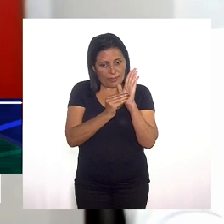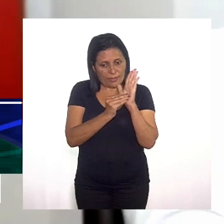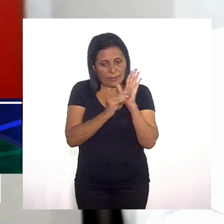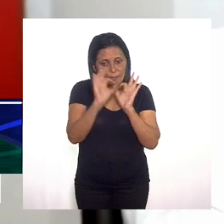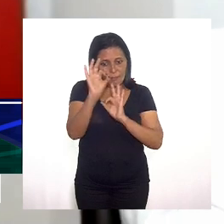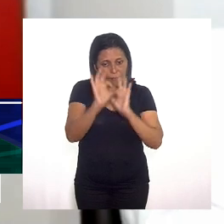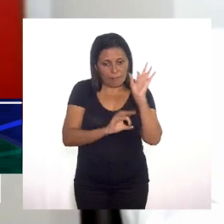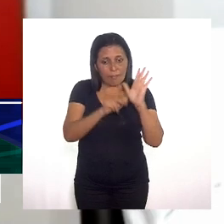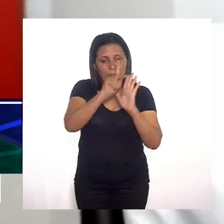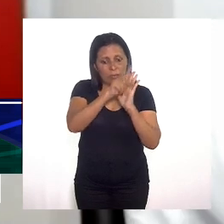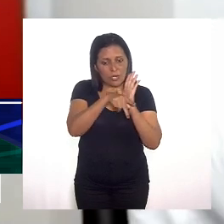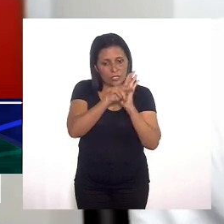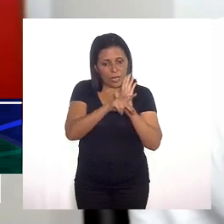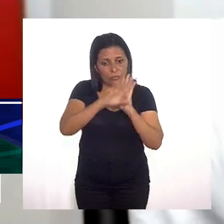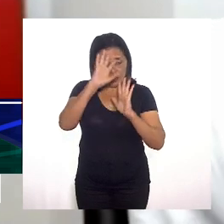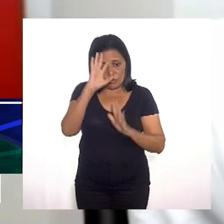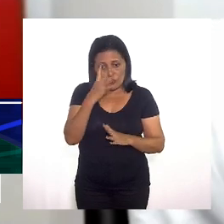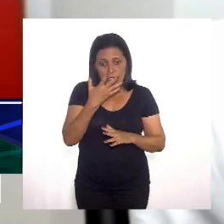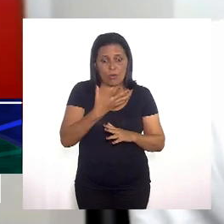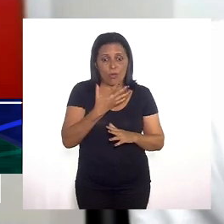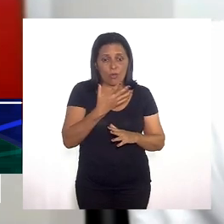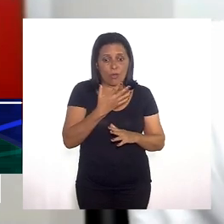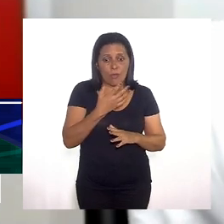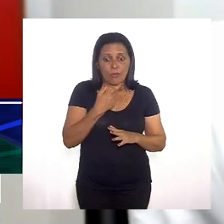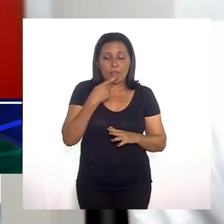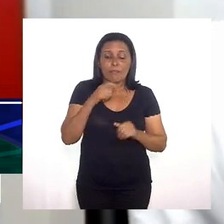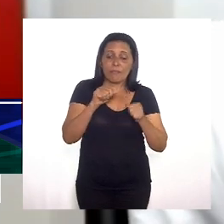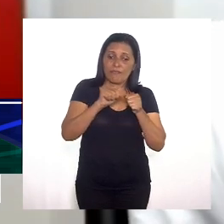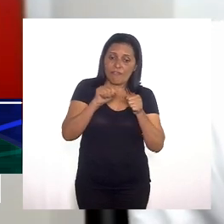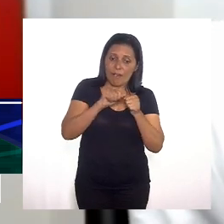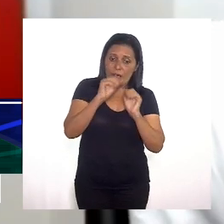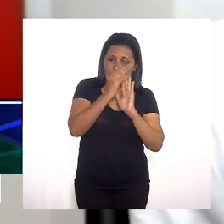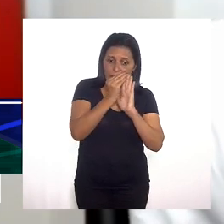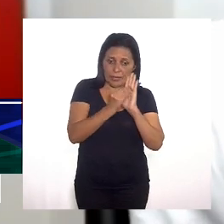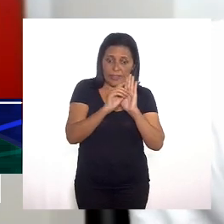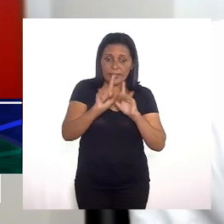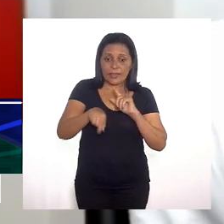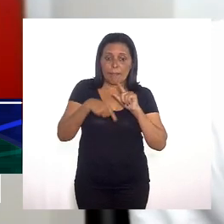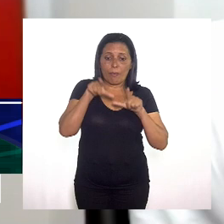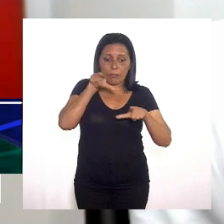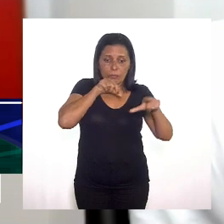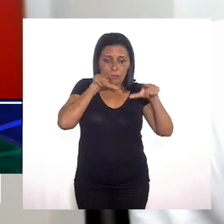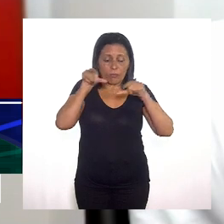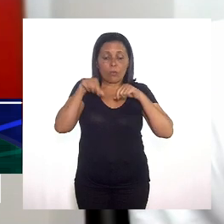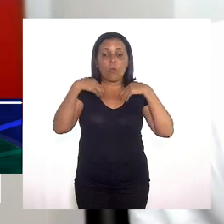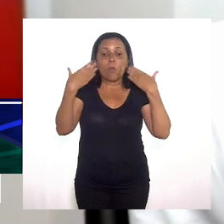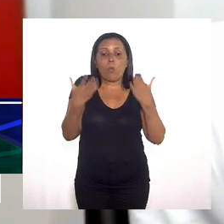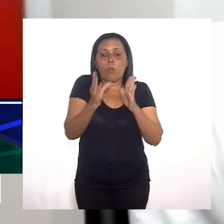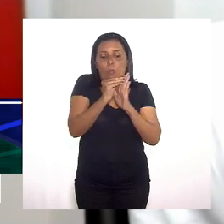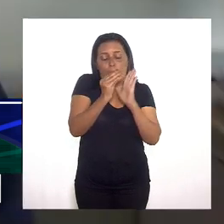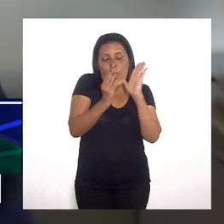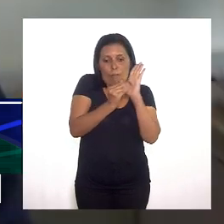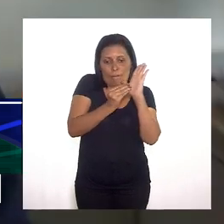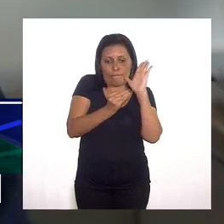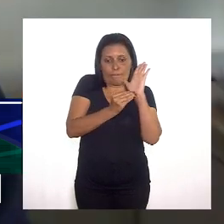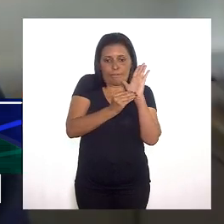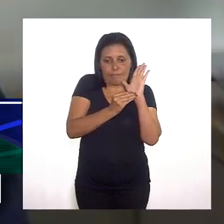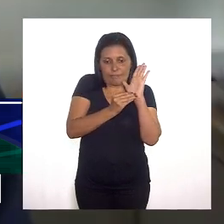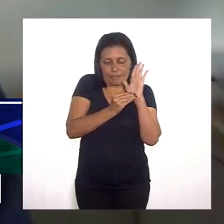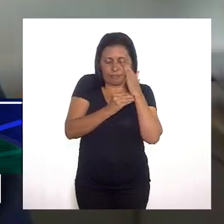projeto de resolução. Oi. Primeiro, Vossa Excelência faz a emenda, depois faz o destaque à emenda. Presidente, olha